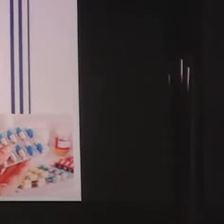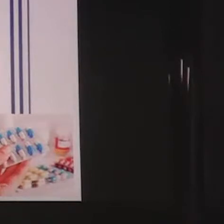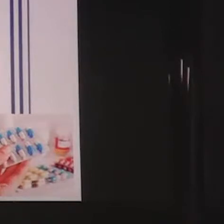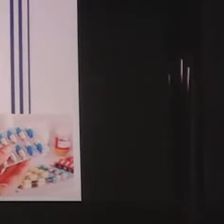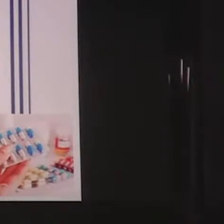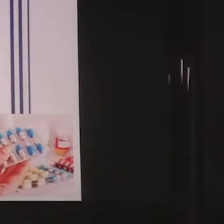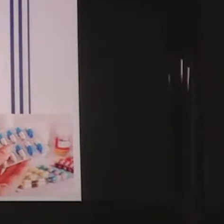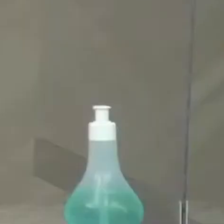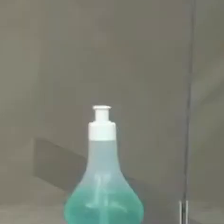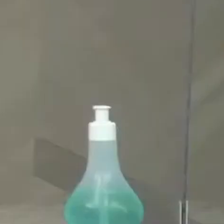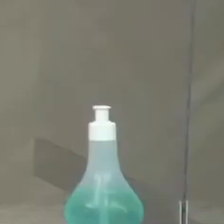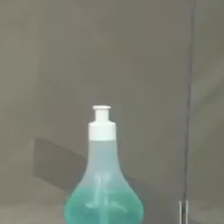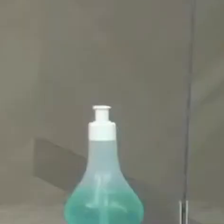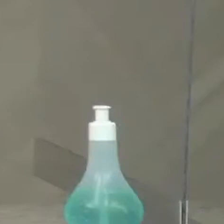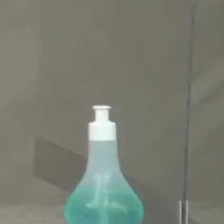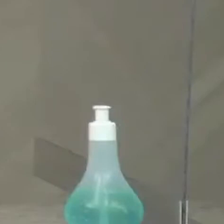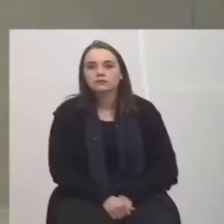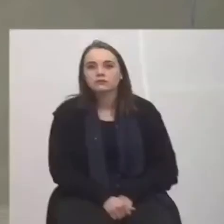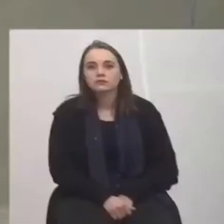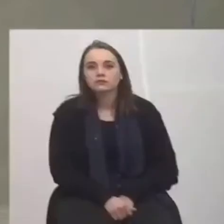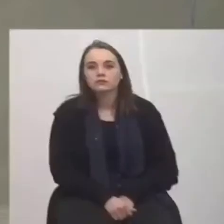demandas emergentes